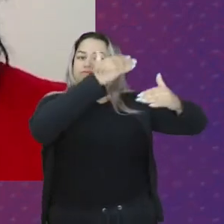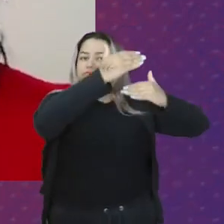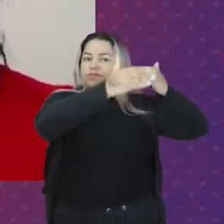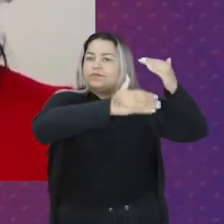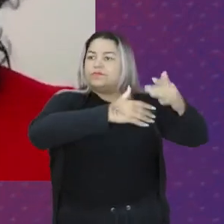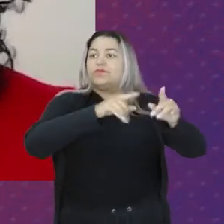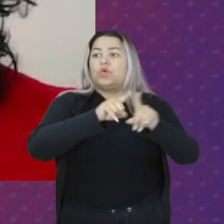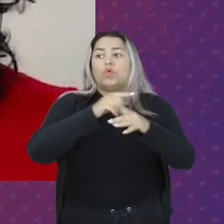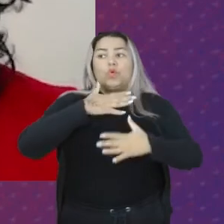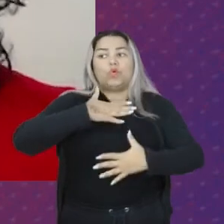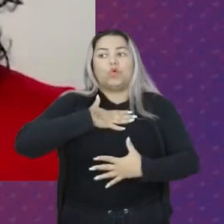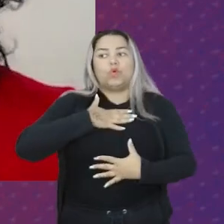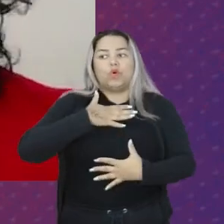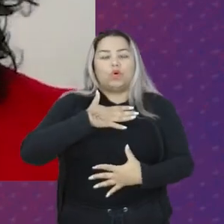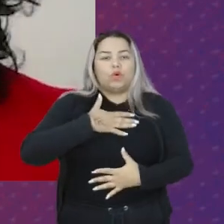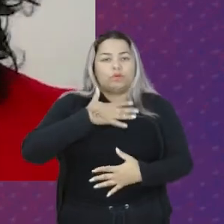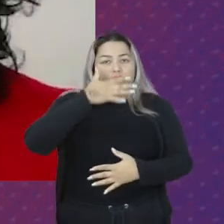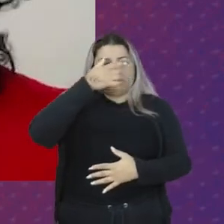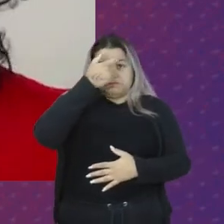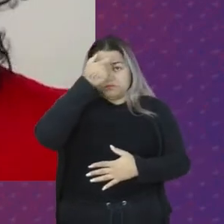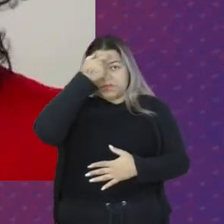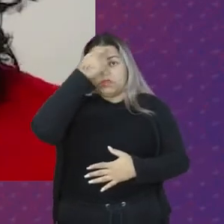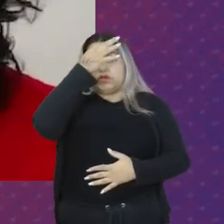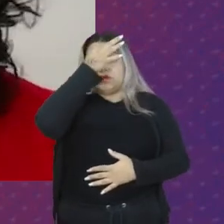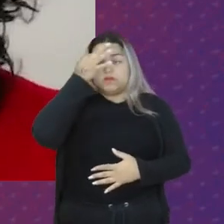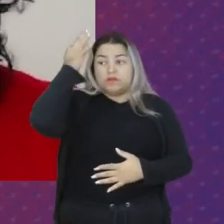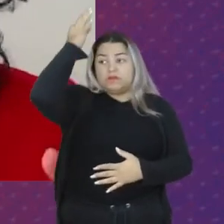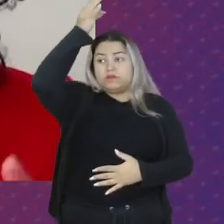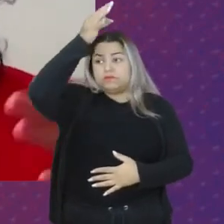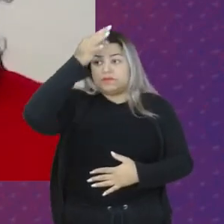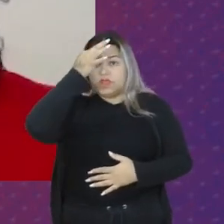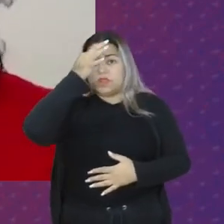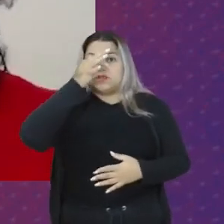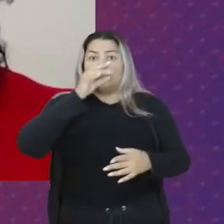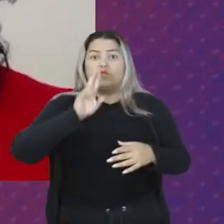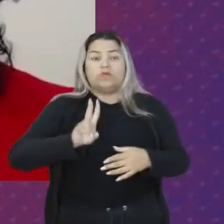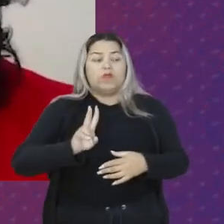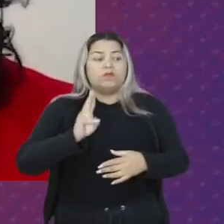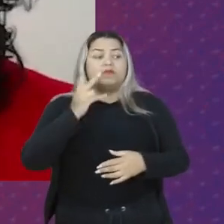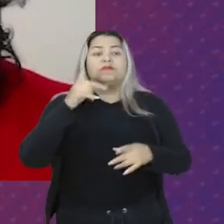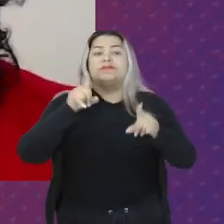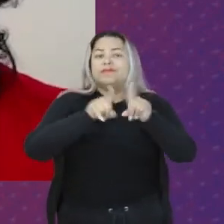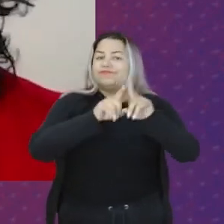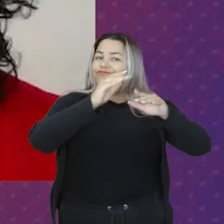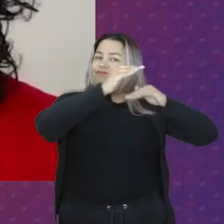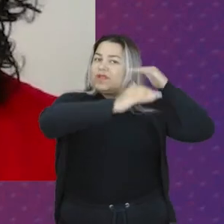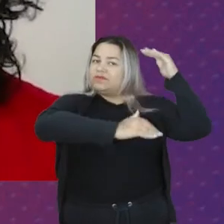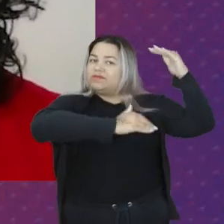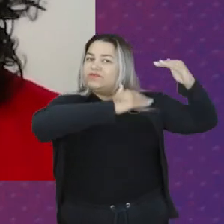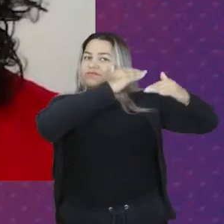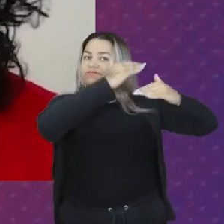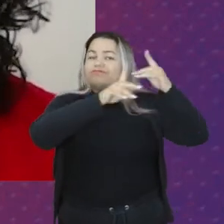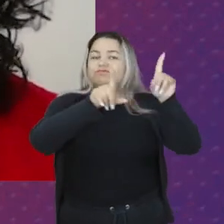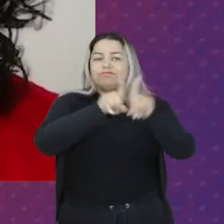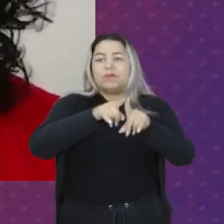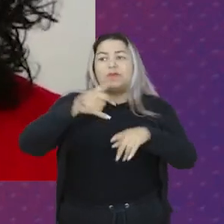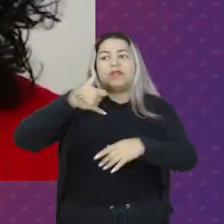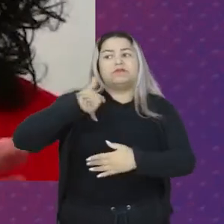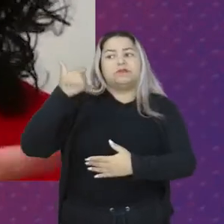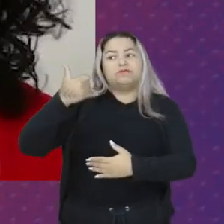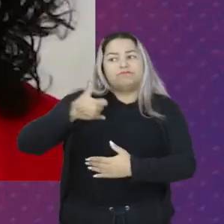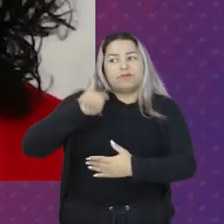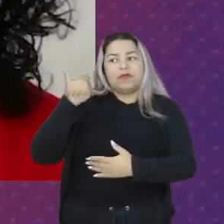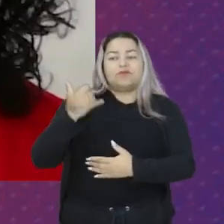o corpo, a mente, o espírito, seus valores, tudo isso está sendo desenvolvido nessa faixa